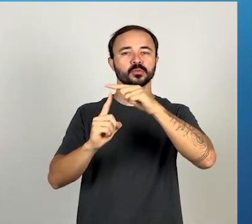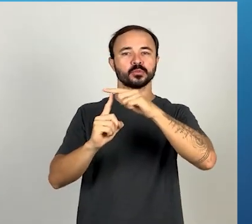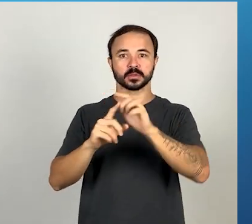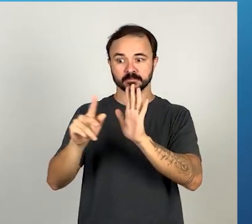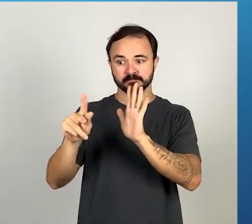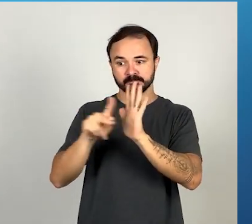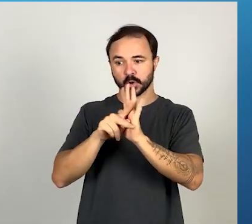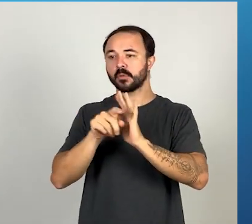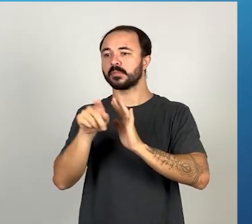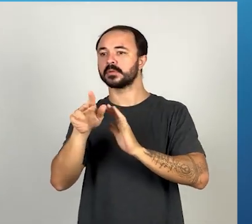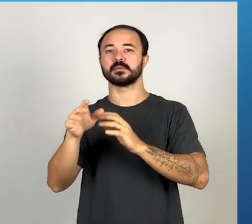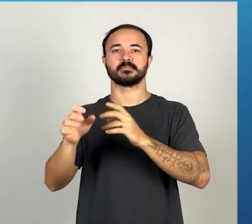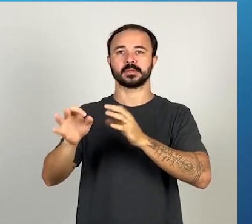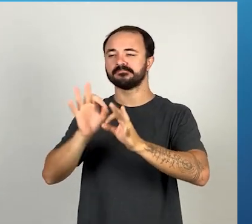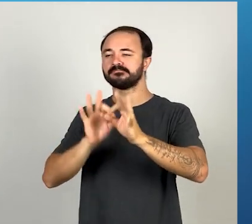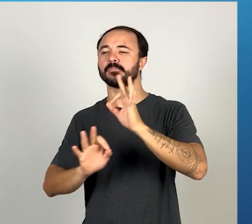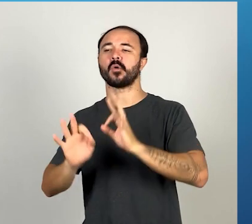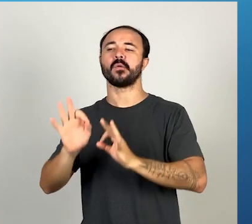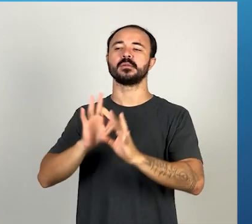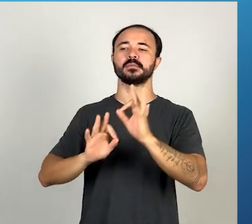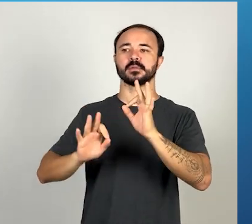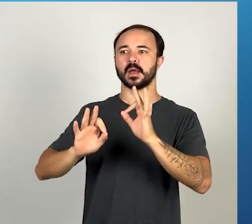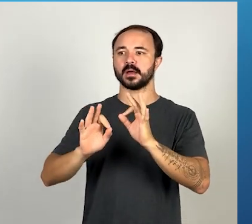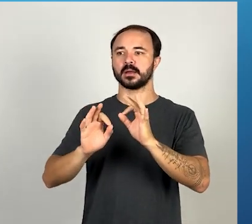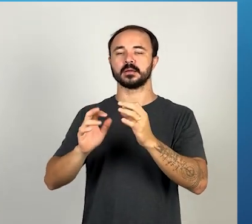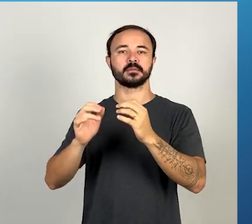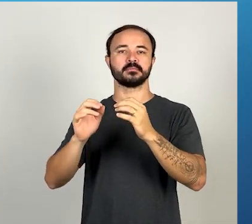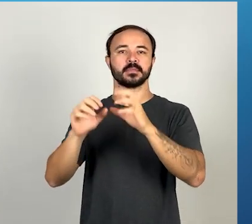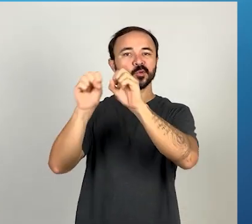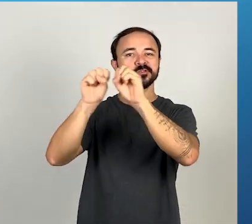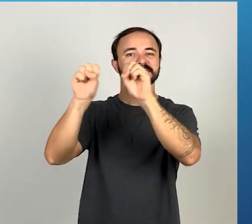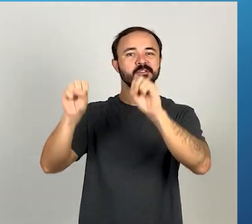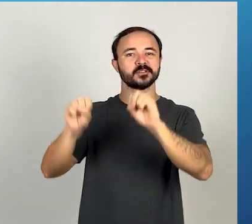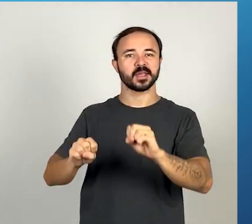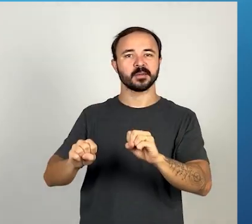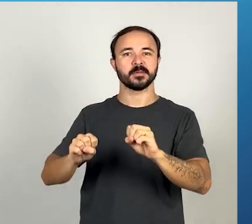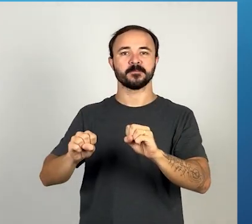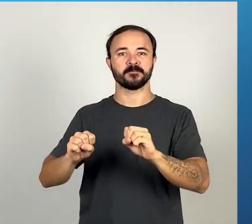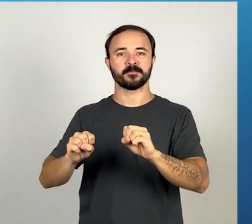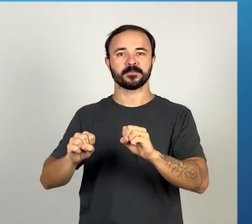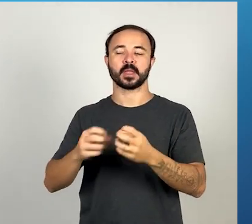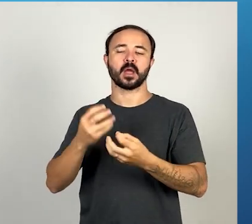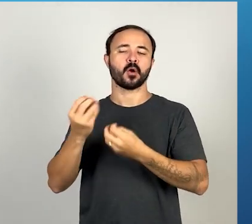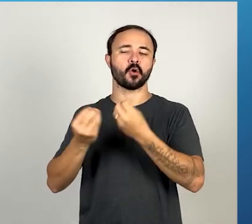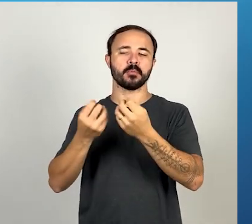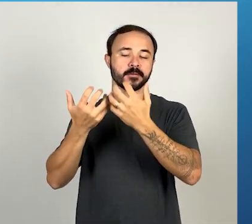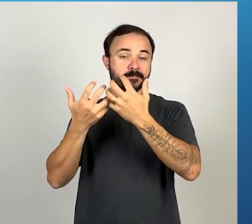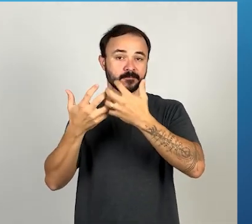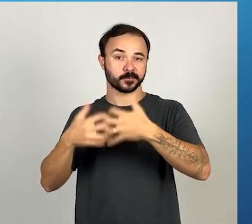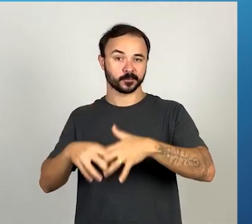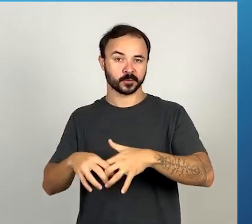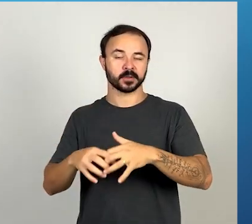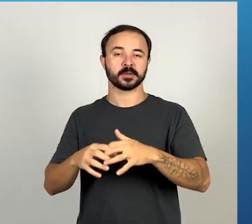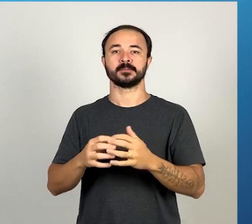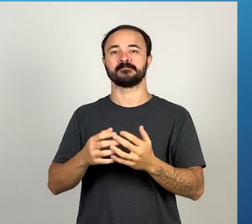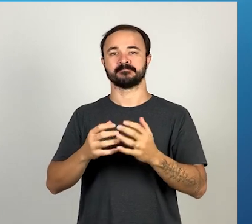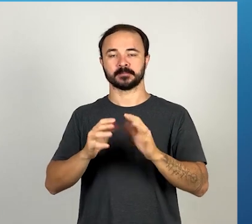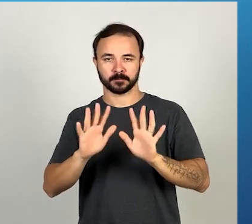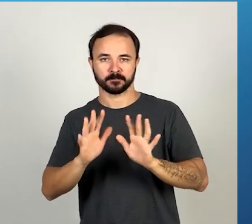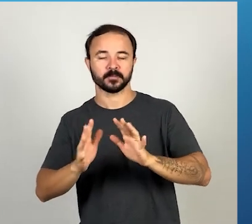a estrutura, as variáveis e as funções que representam os pinos e as funcionalidades do Arduino. Ou